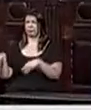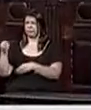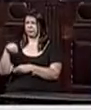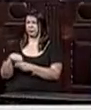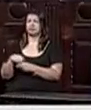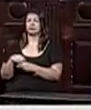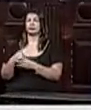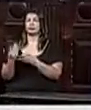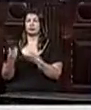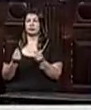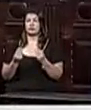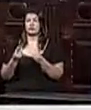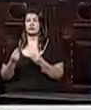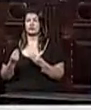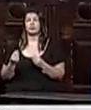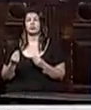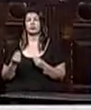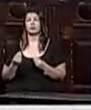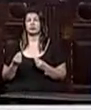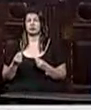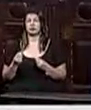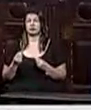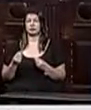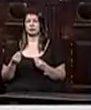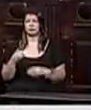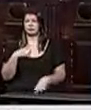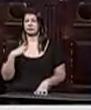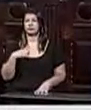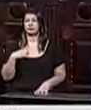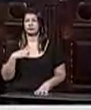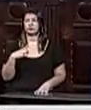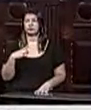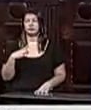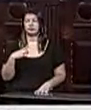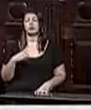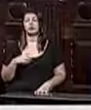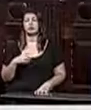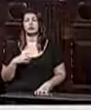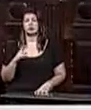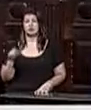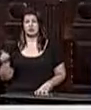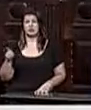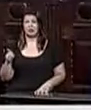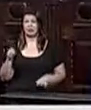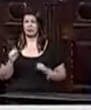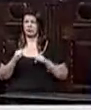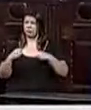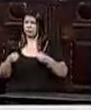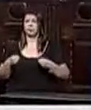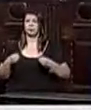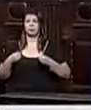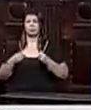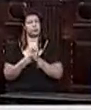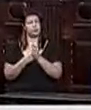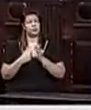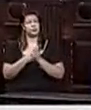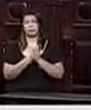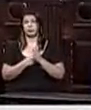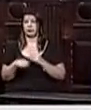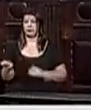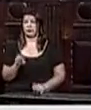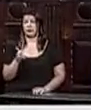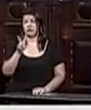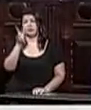conhecemos, os servidores da área do meio ambiente, já foram da FEMA, etc., aqueles que lutam pela